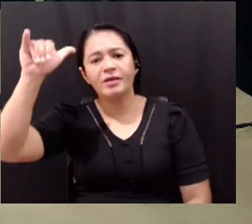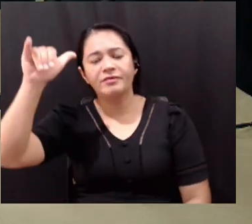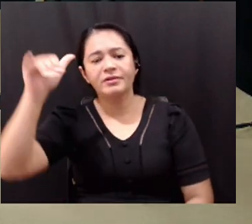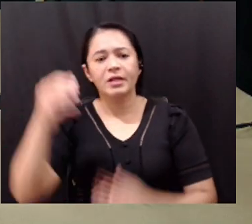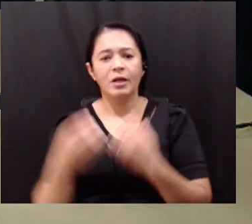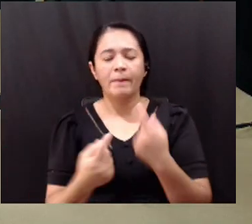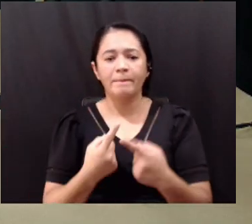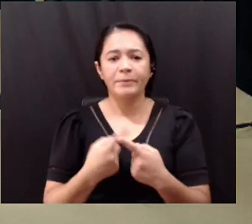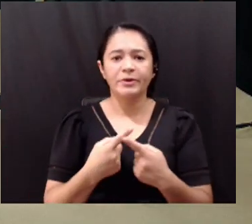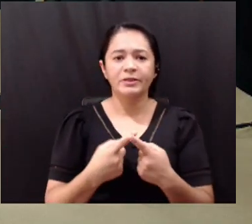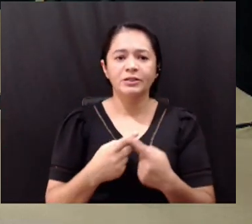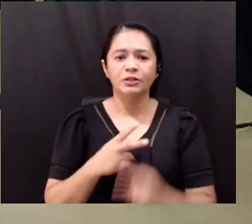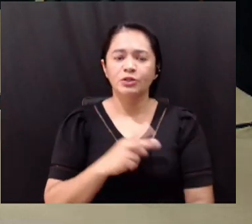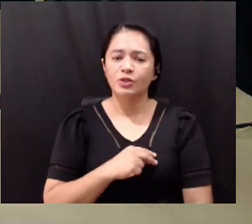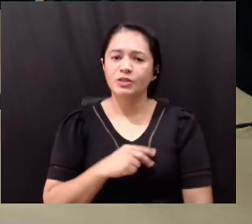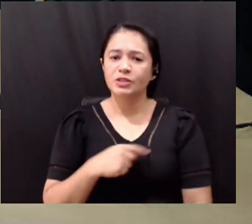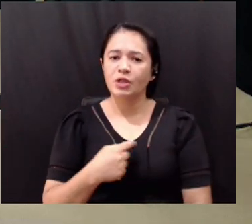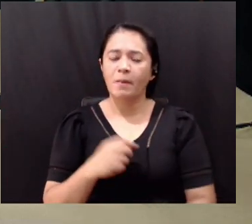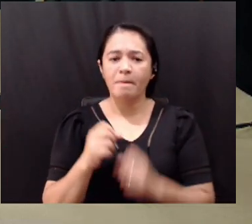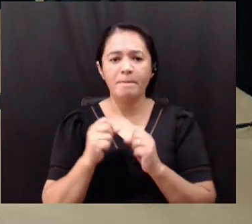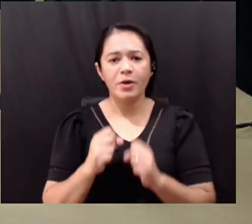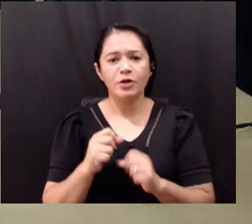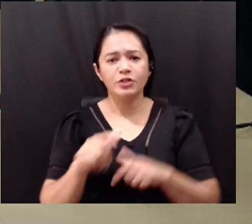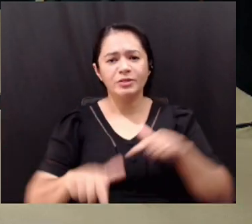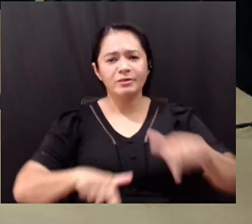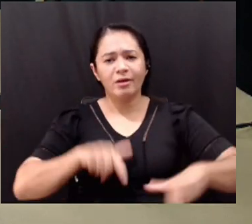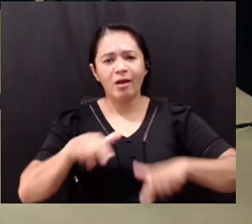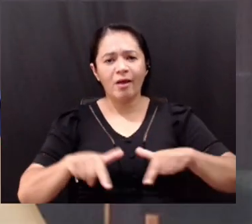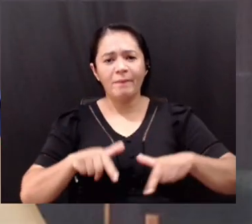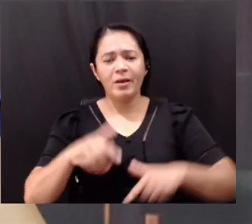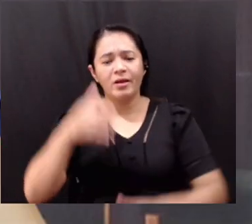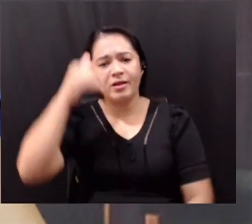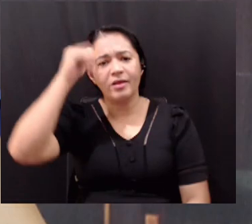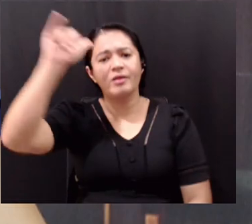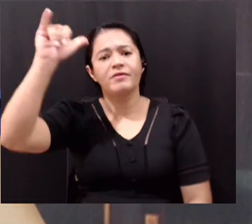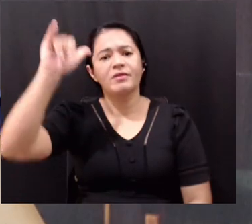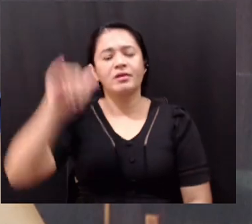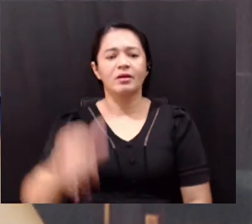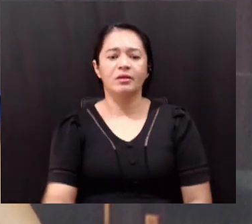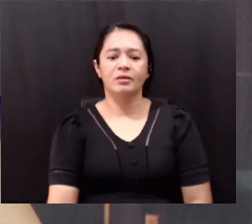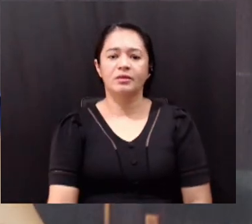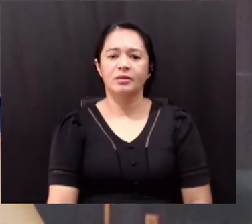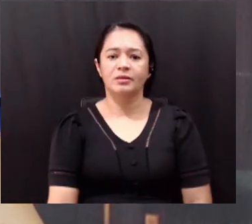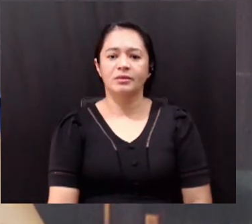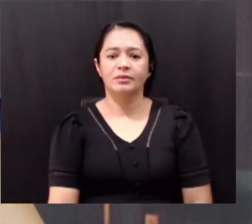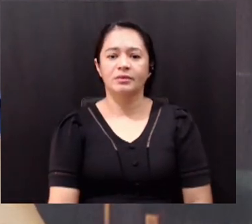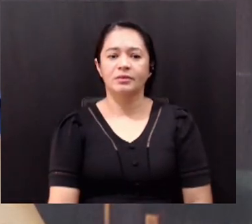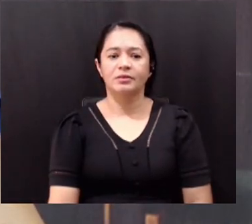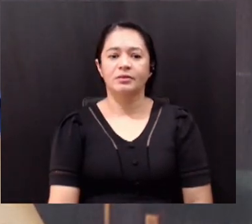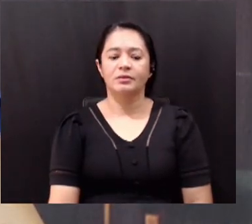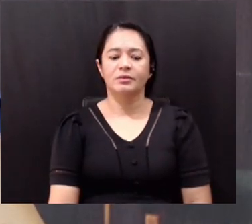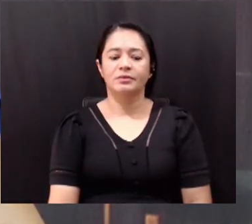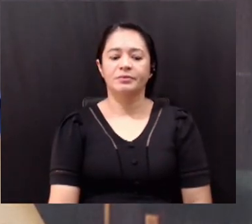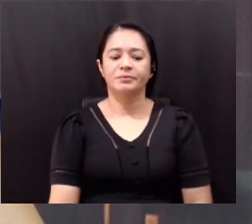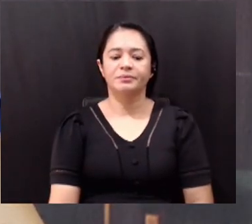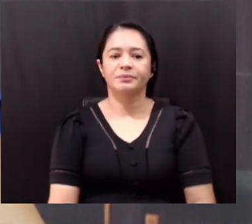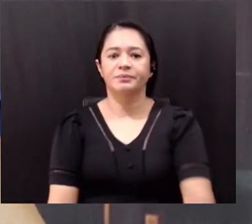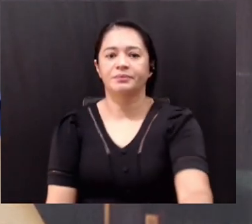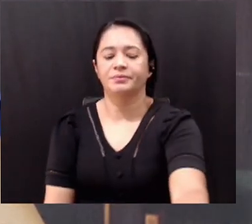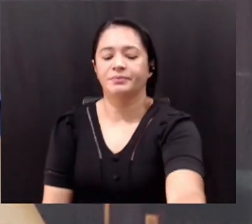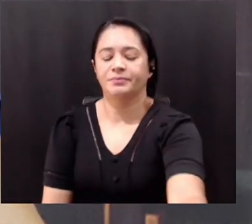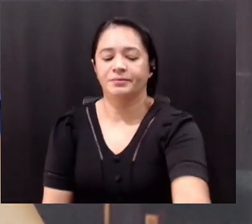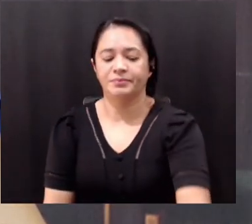gente pode trabalhar com a prevenção, né? A nossa esperança é que agora esse monitoramento dos